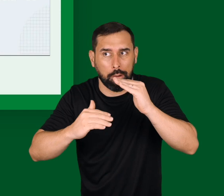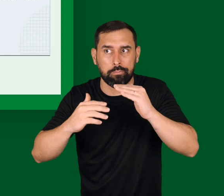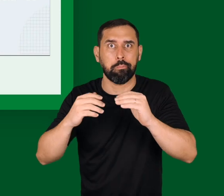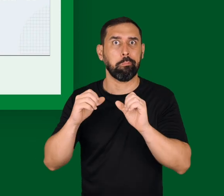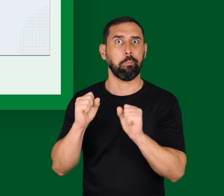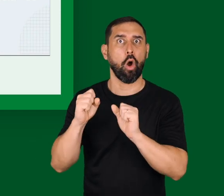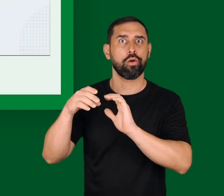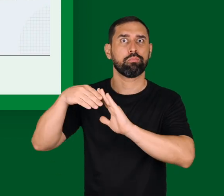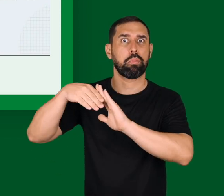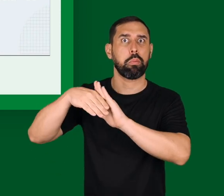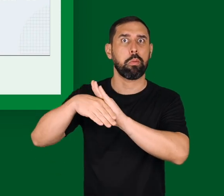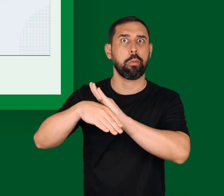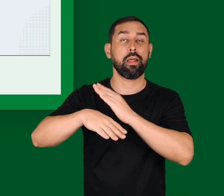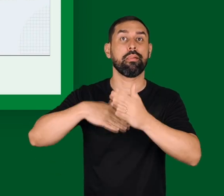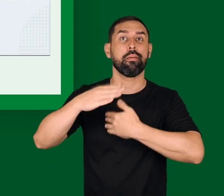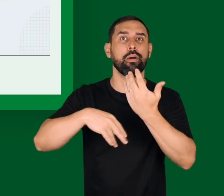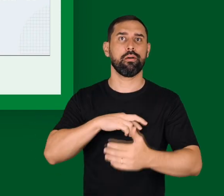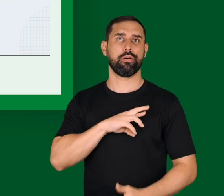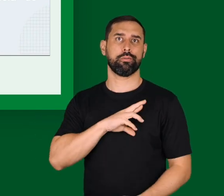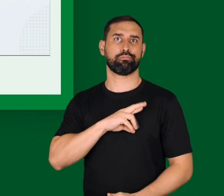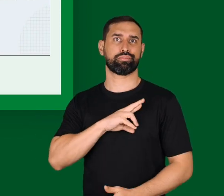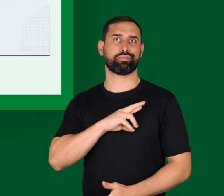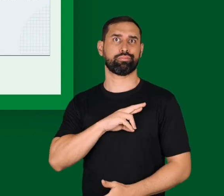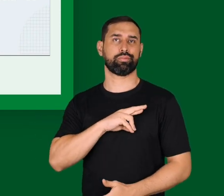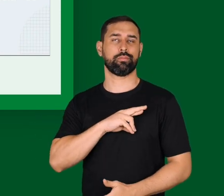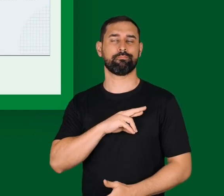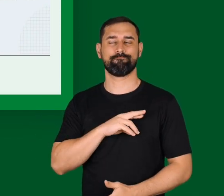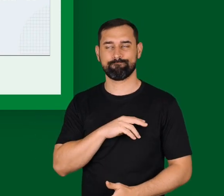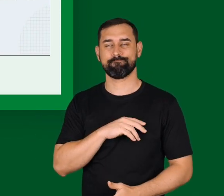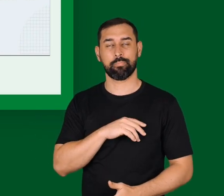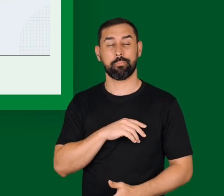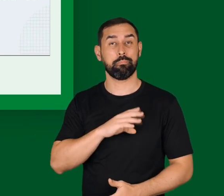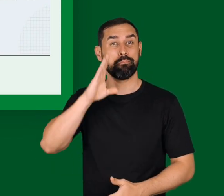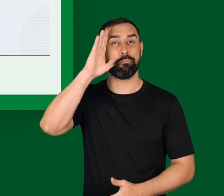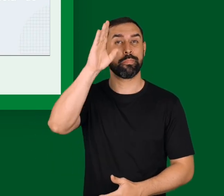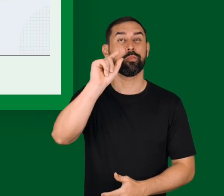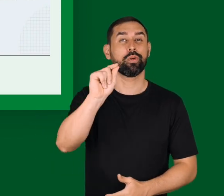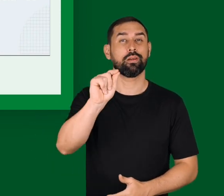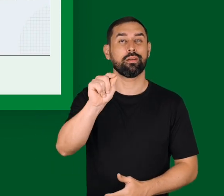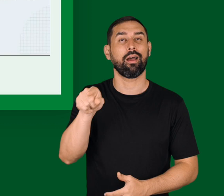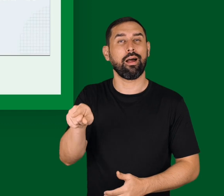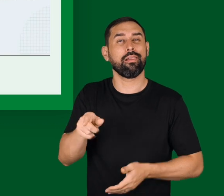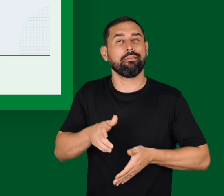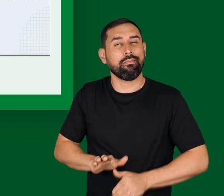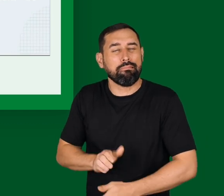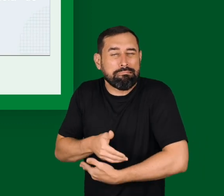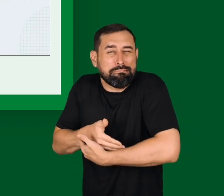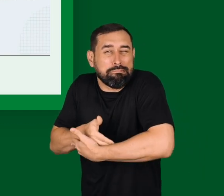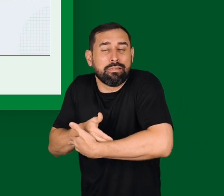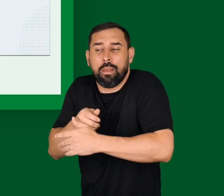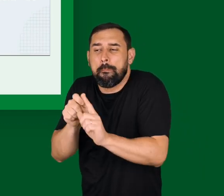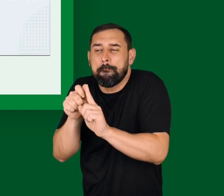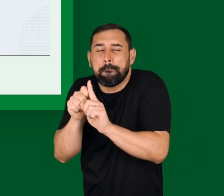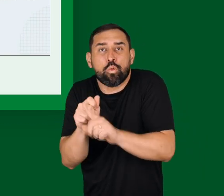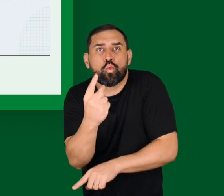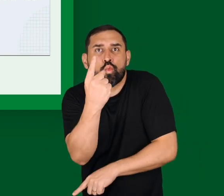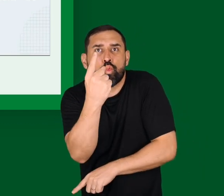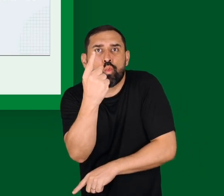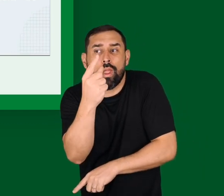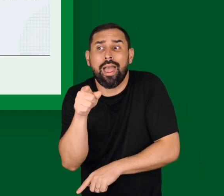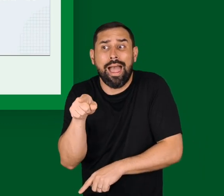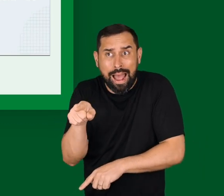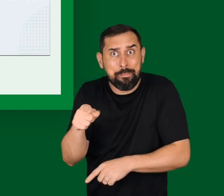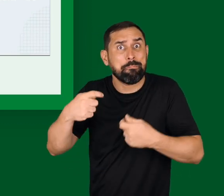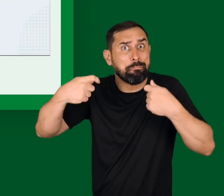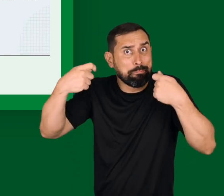uma complicação que pode levar a uma parada cardiorrespiratória, em especial nas crianças menores de